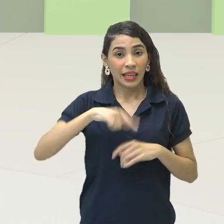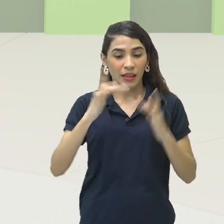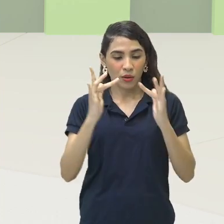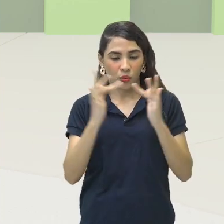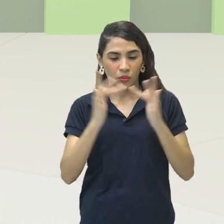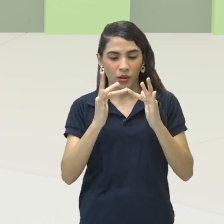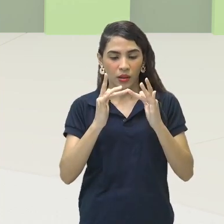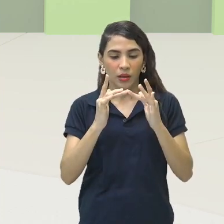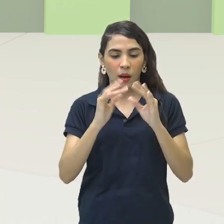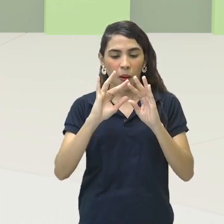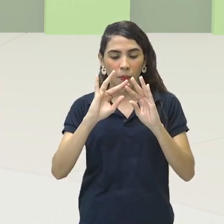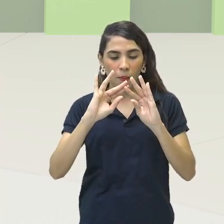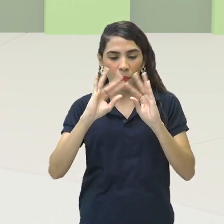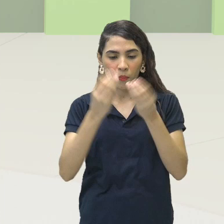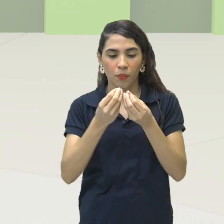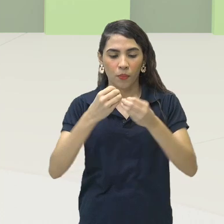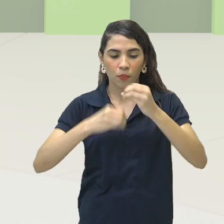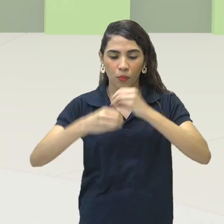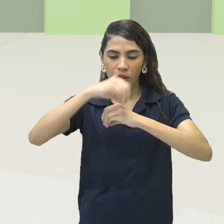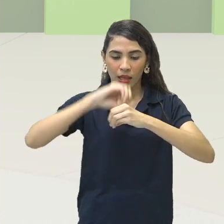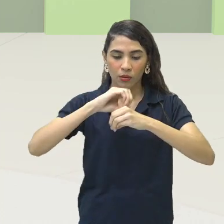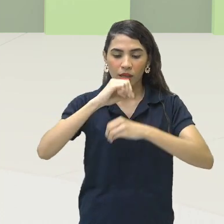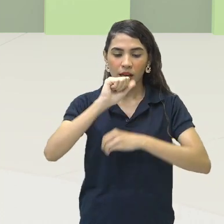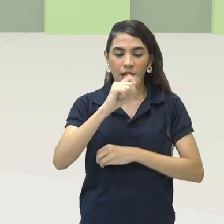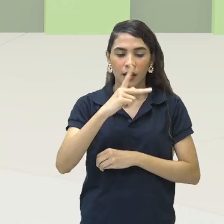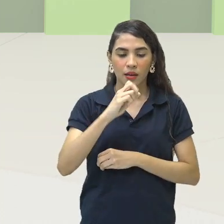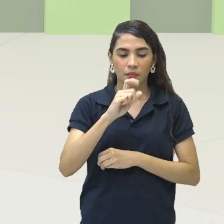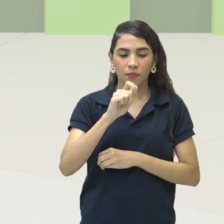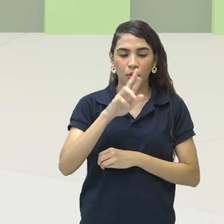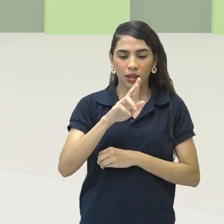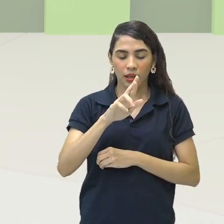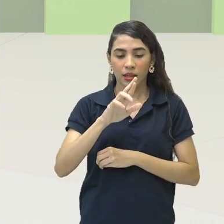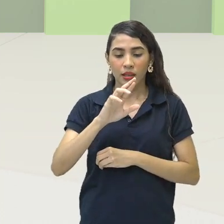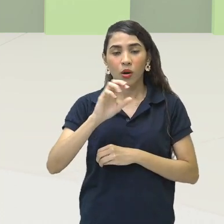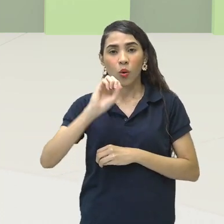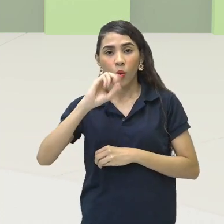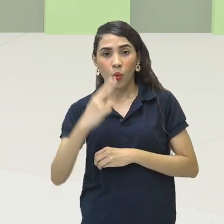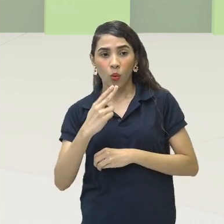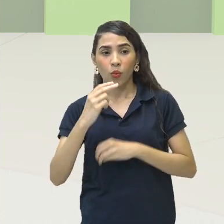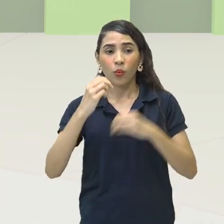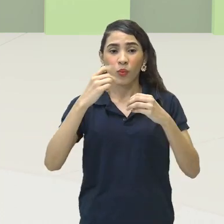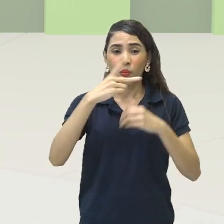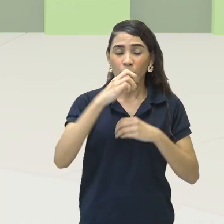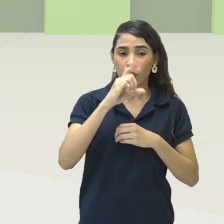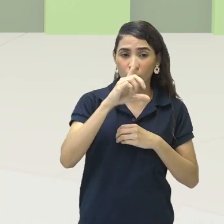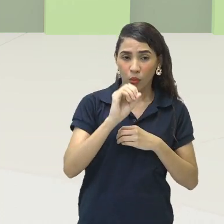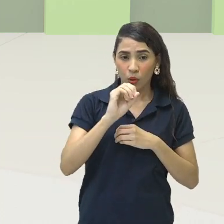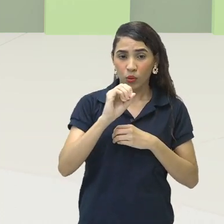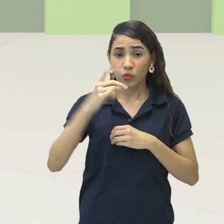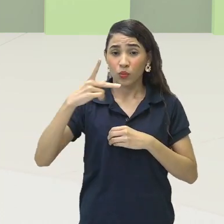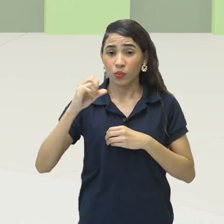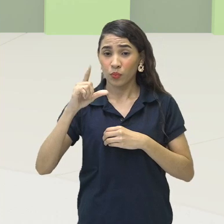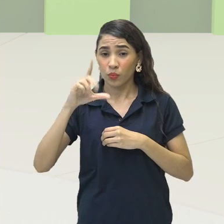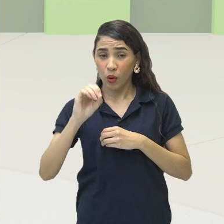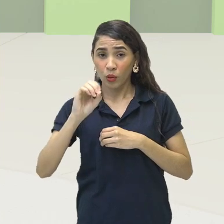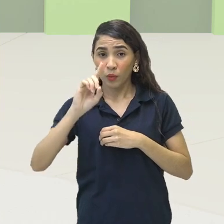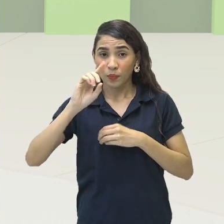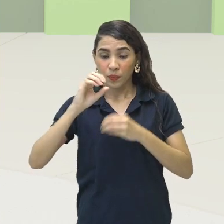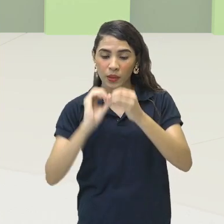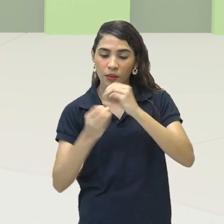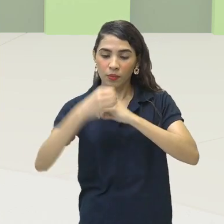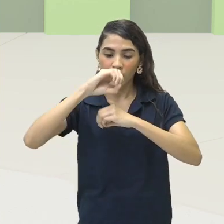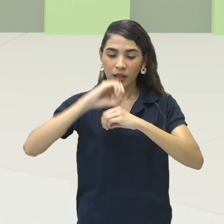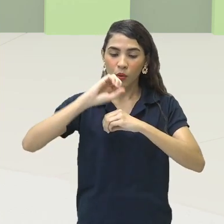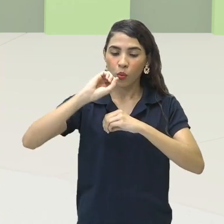moléculas apolares com apolares, seja de polo, que é moléculas polares, ou ligação